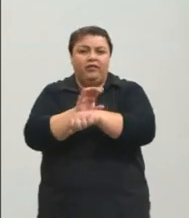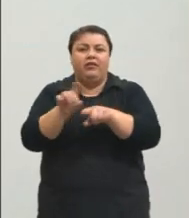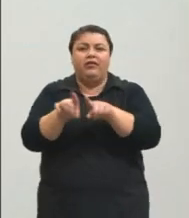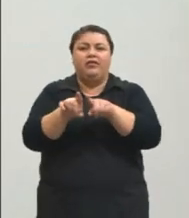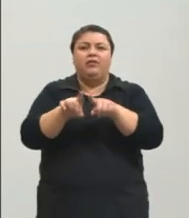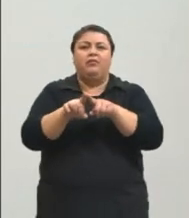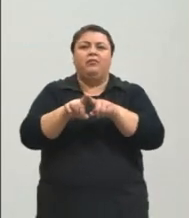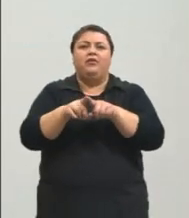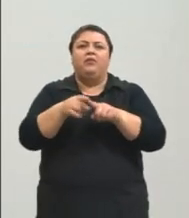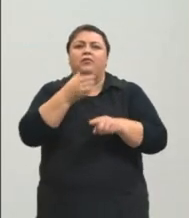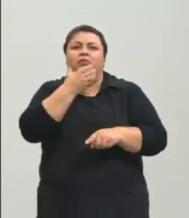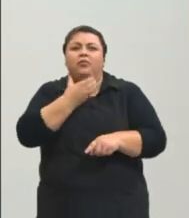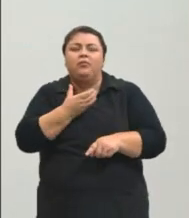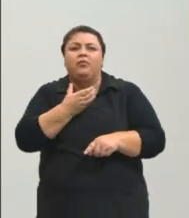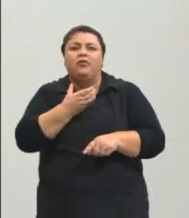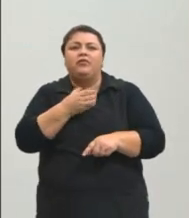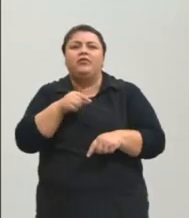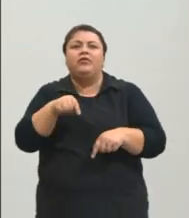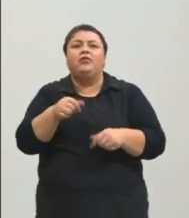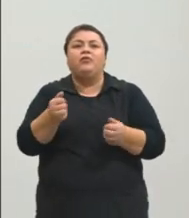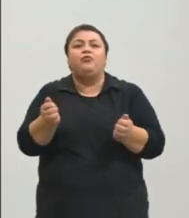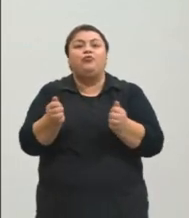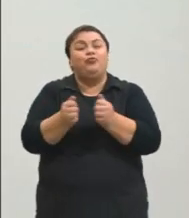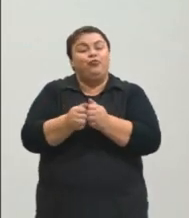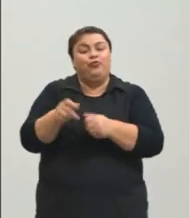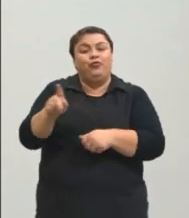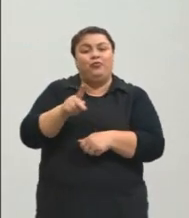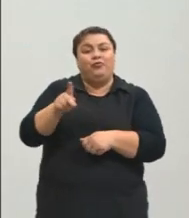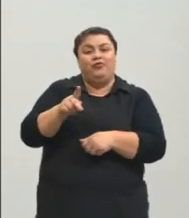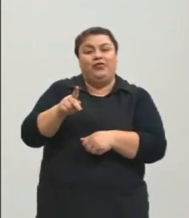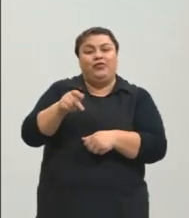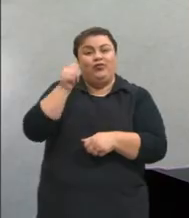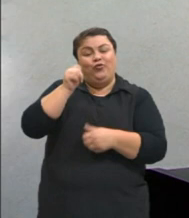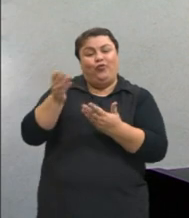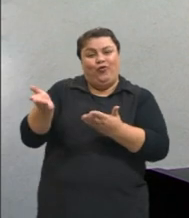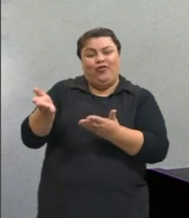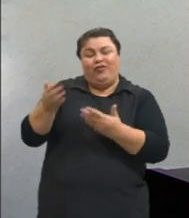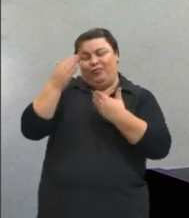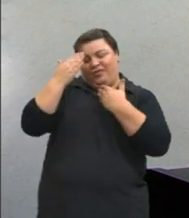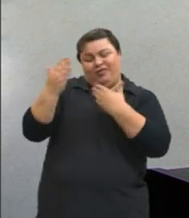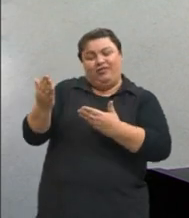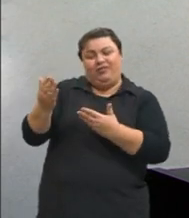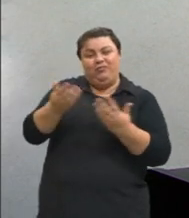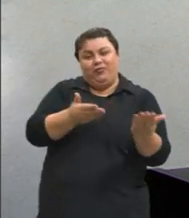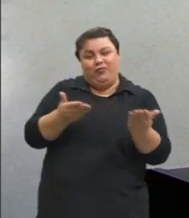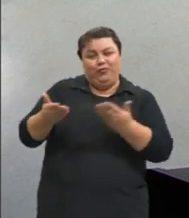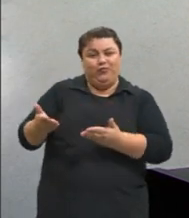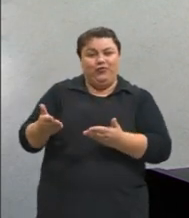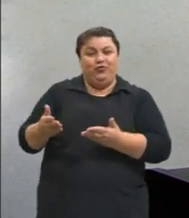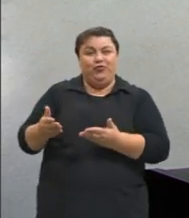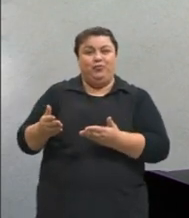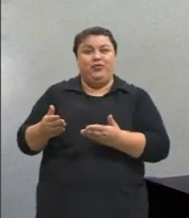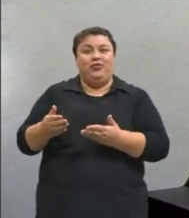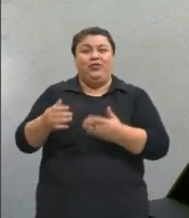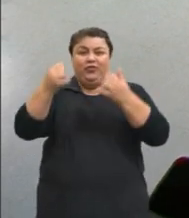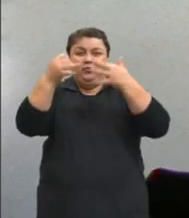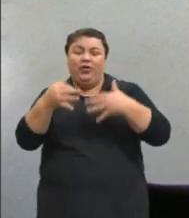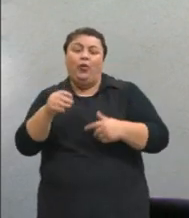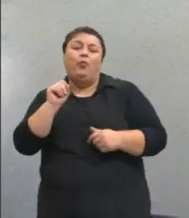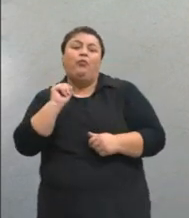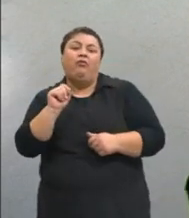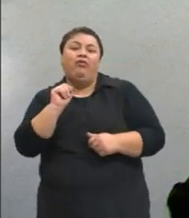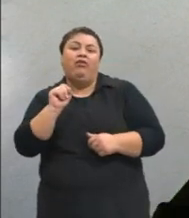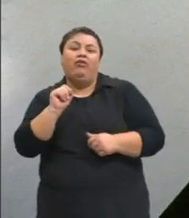mais comprida. E estou aqui, então, com a professora Helenise, muito grato por esse convite, para a gente falar um pouquinho, então,